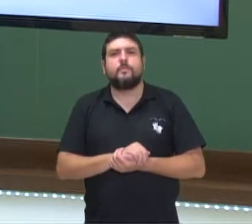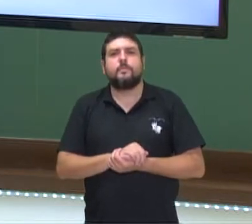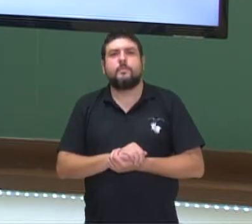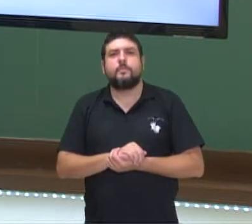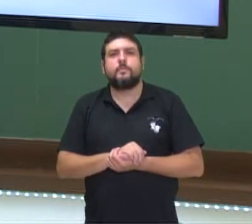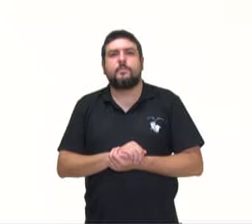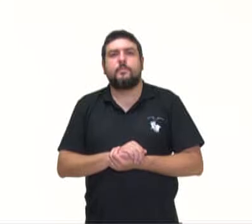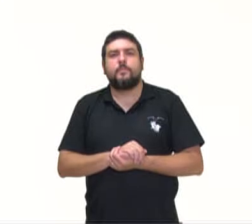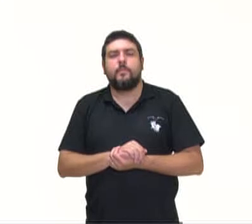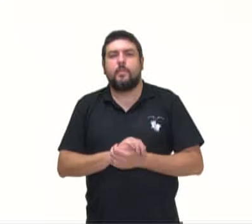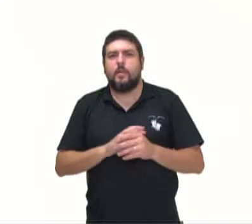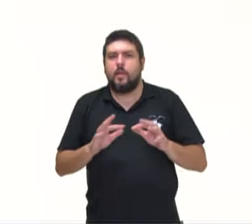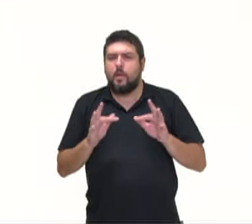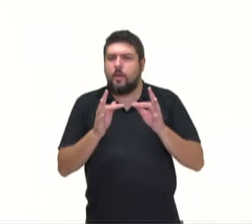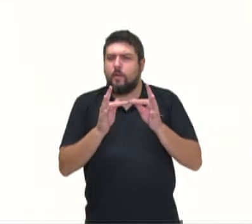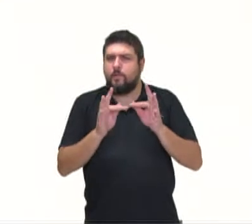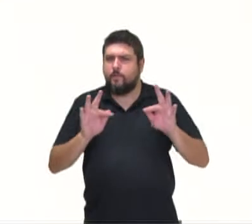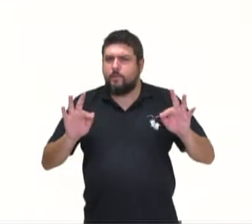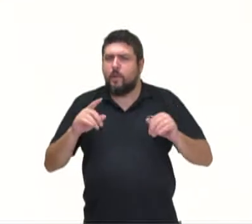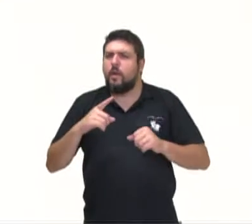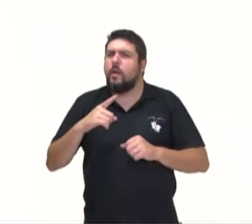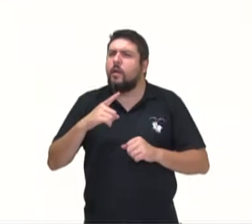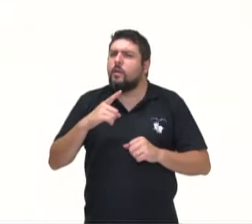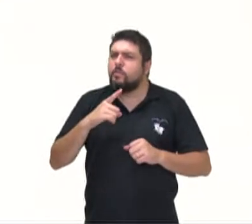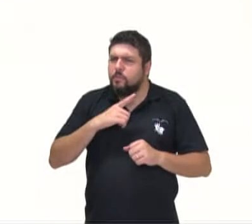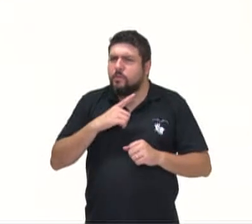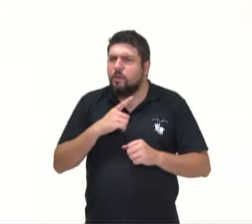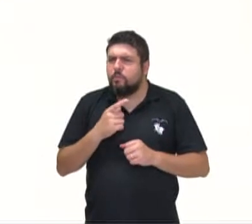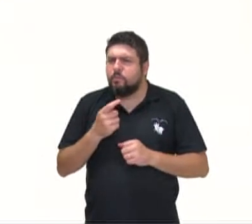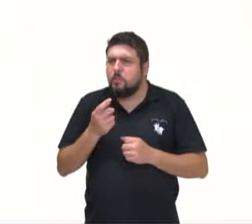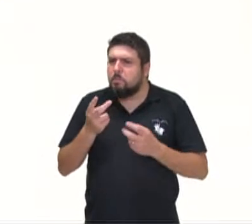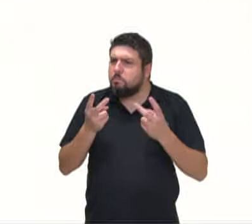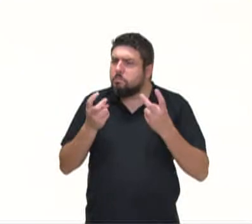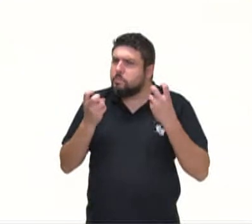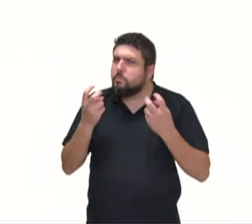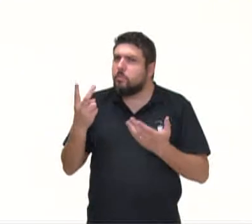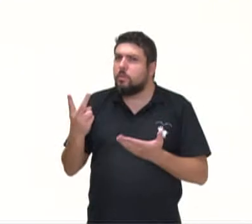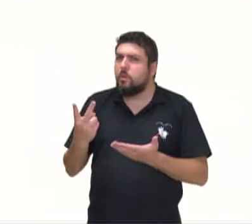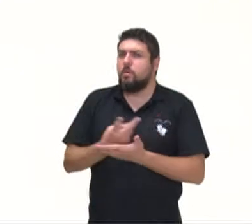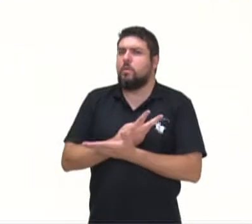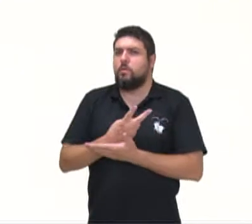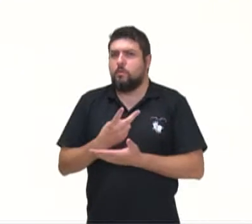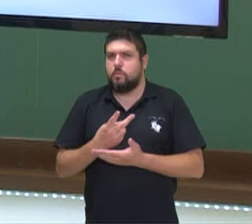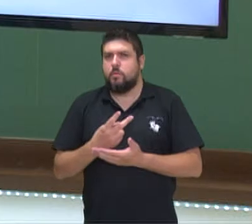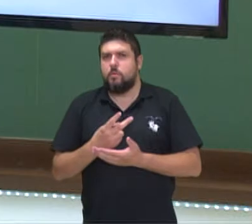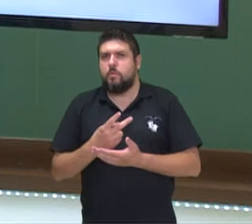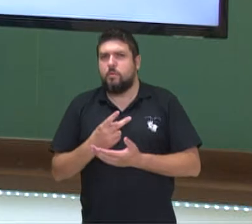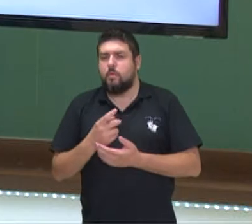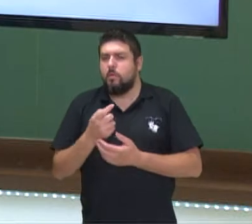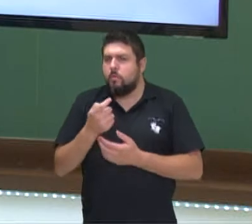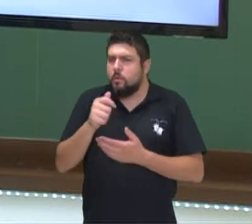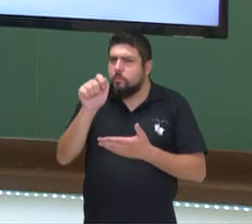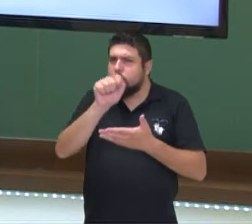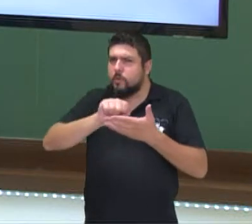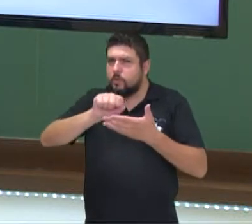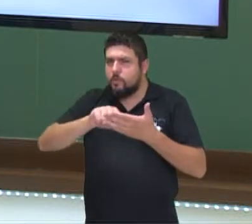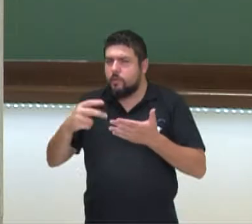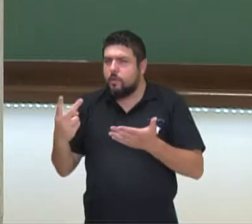ó, a frase a seguir contém alguns erros, né? Então essa frase aí tem alguns erros, está escrita de forma